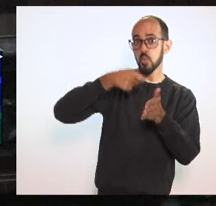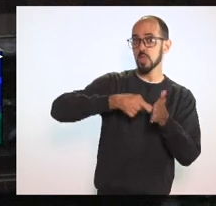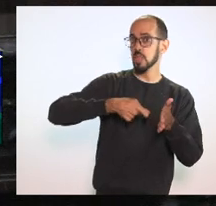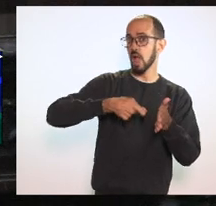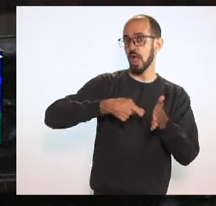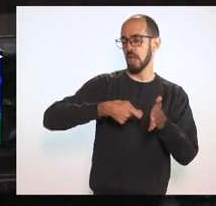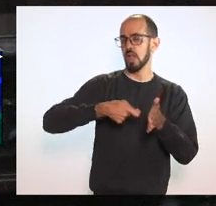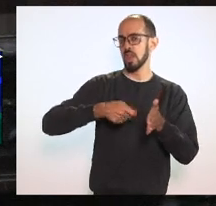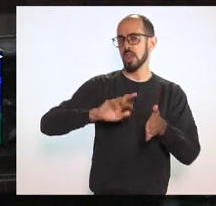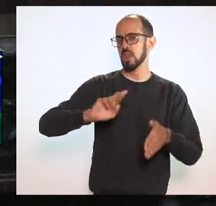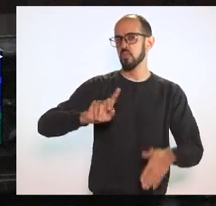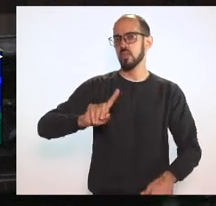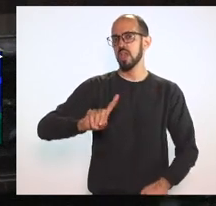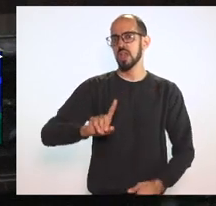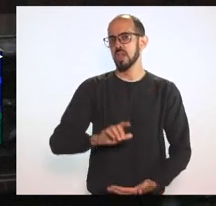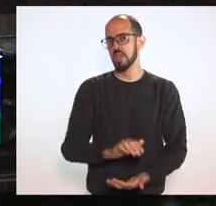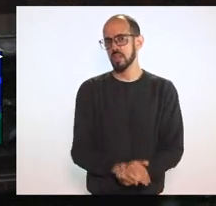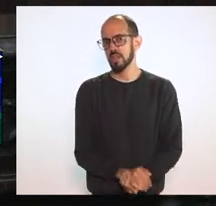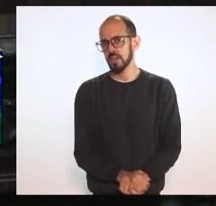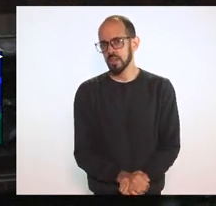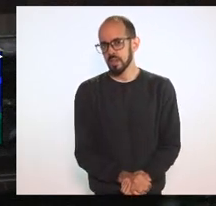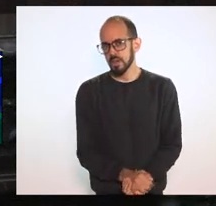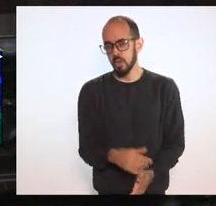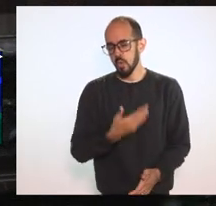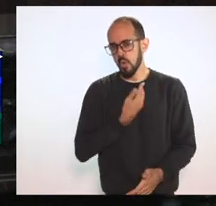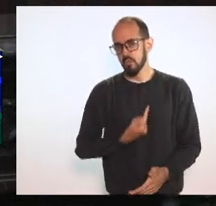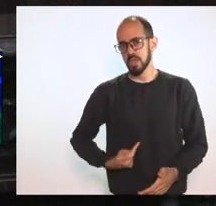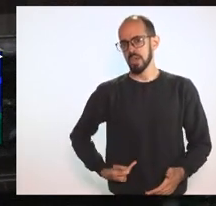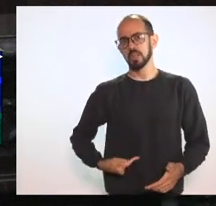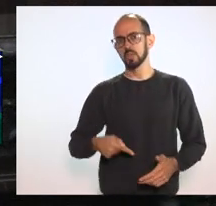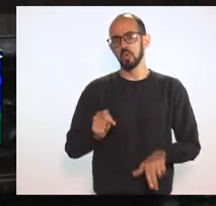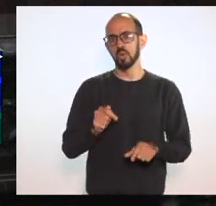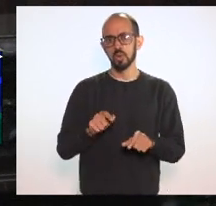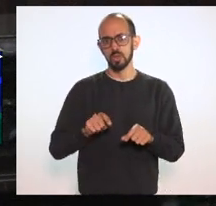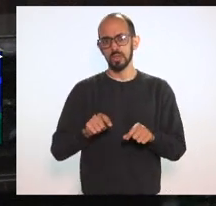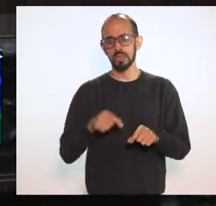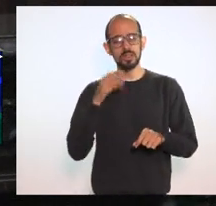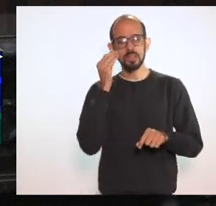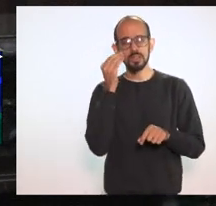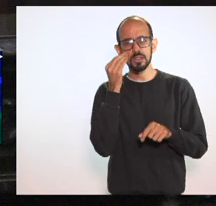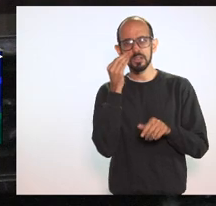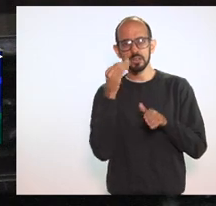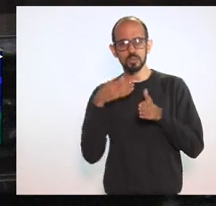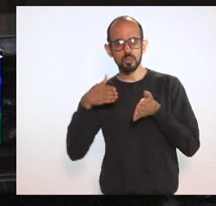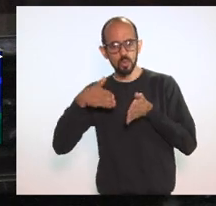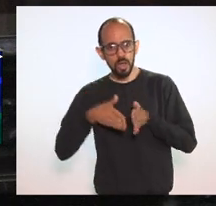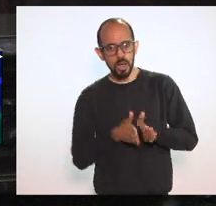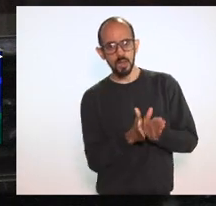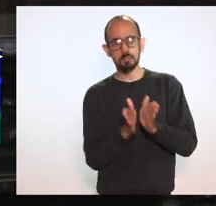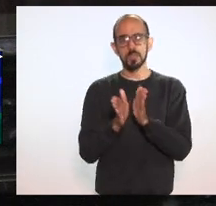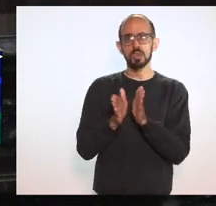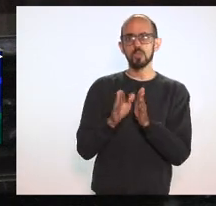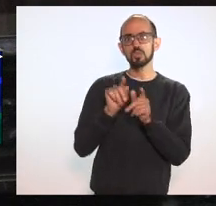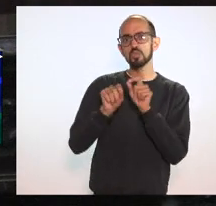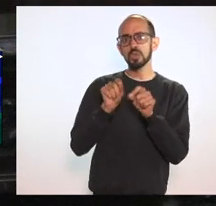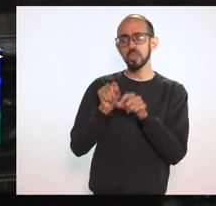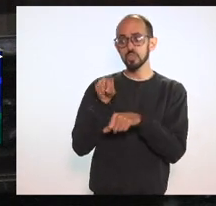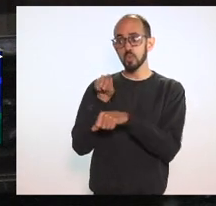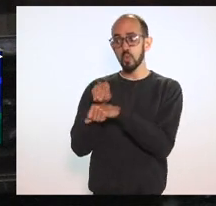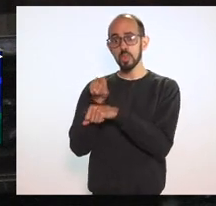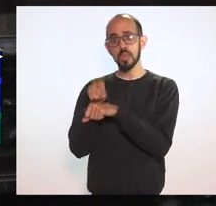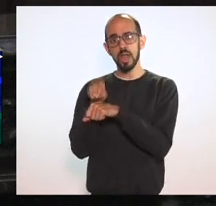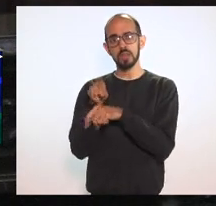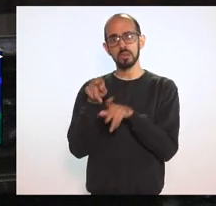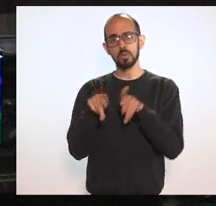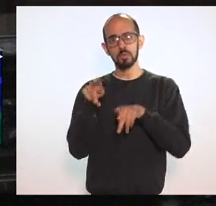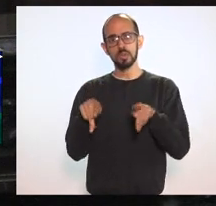eu eu quero trazer um está indo na direção é de defesa da população toes